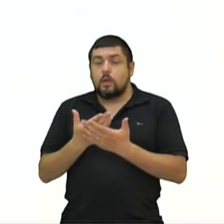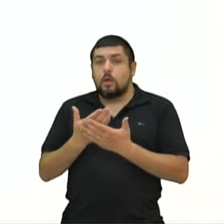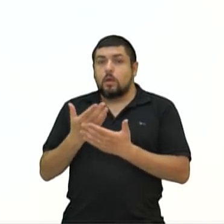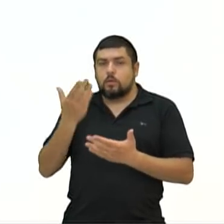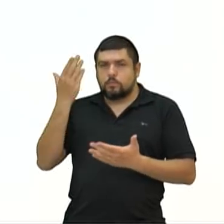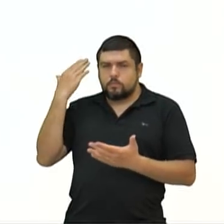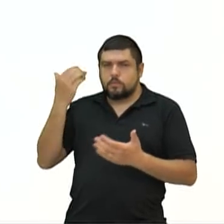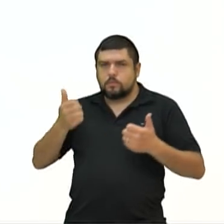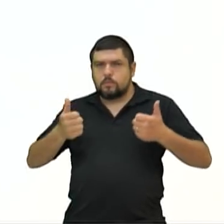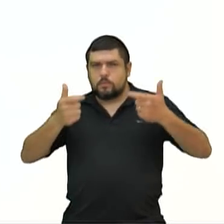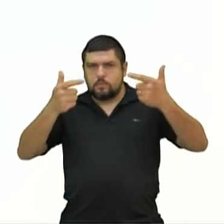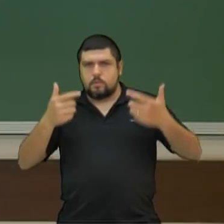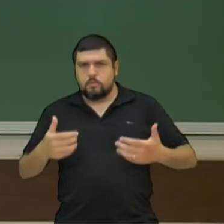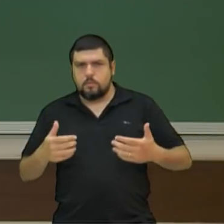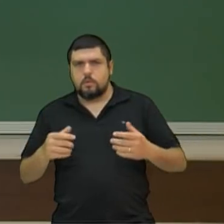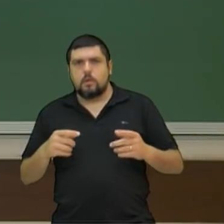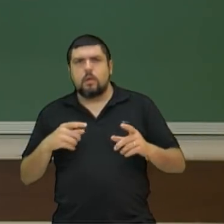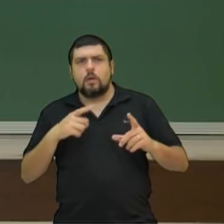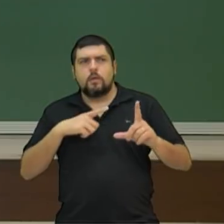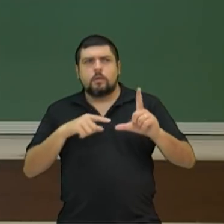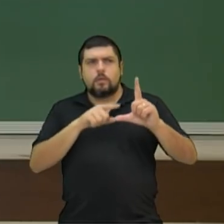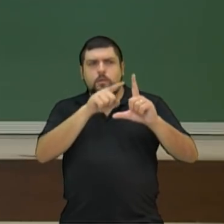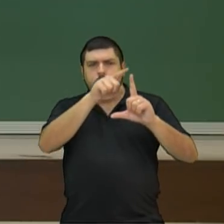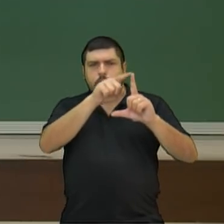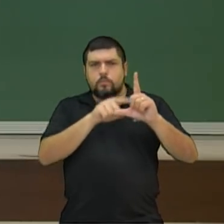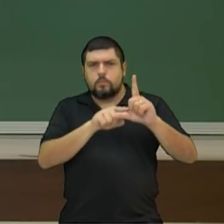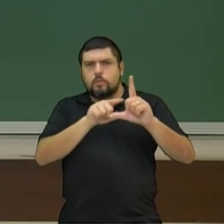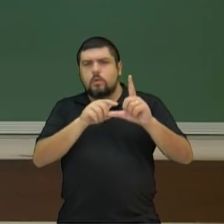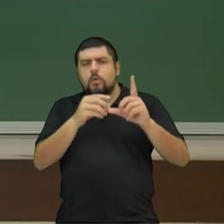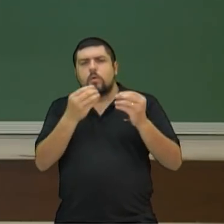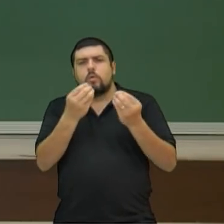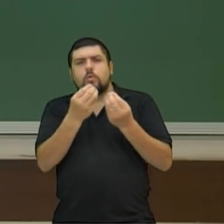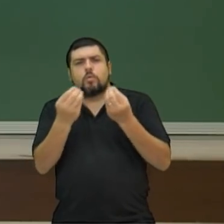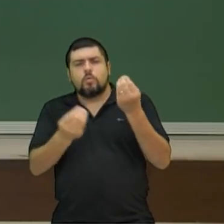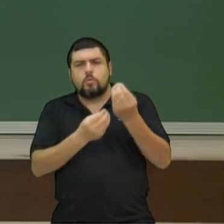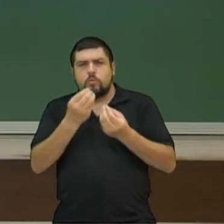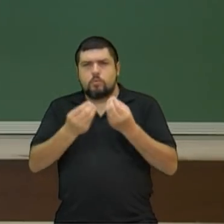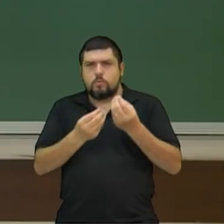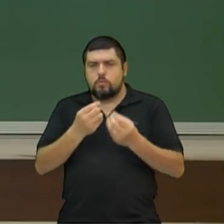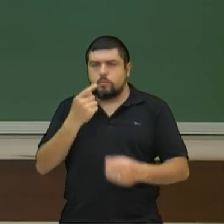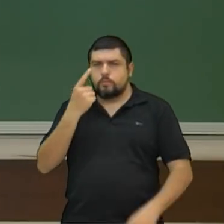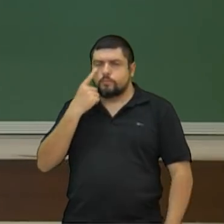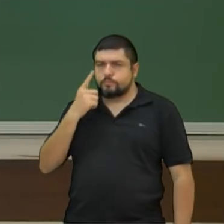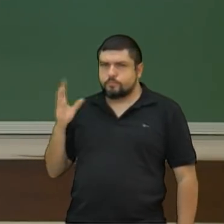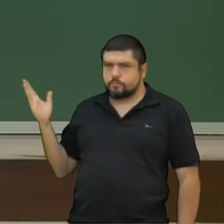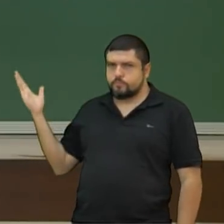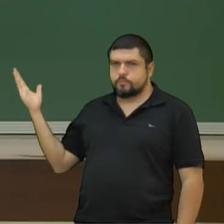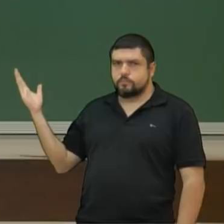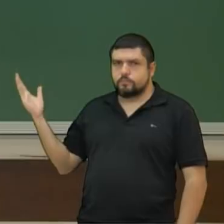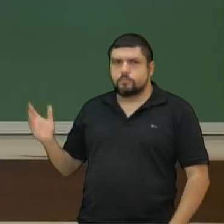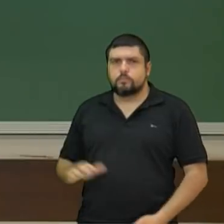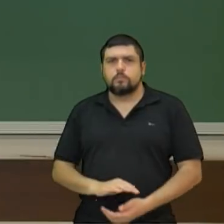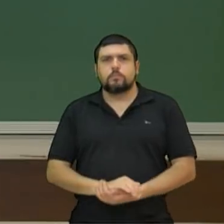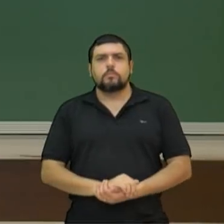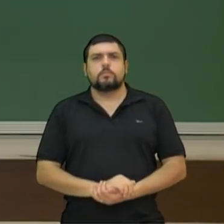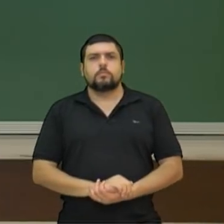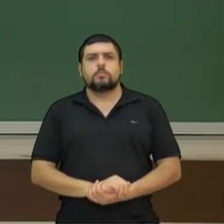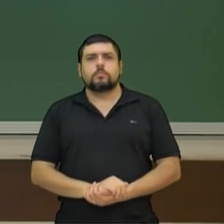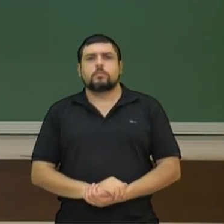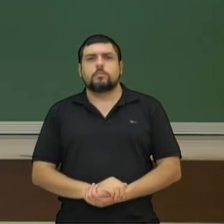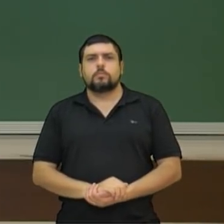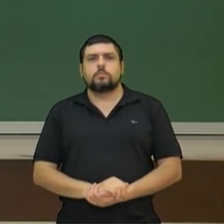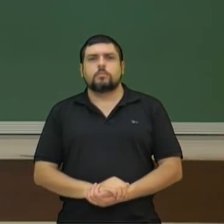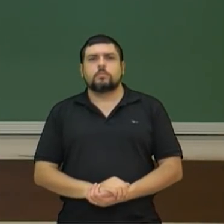função modular tem aquela origenzinha, certo? Tem aquele biquinho aqui onde é a origem. Aqui